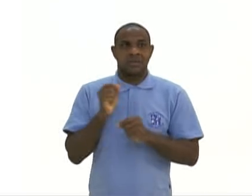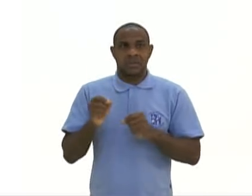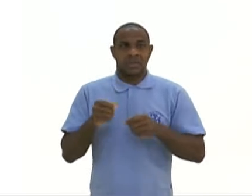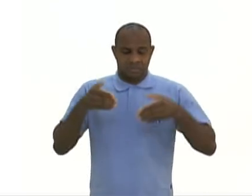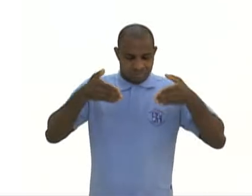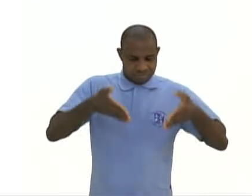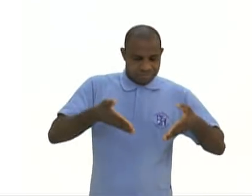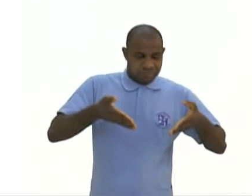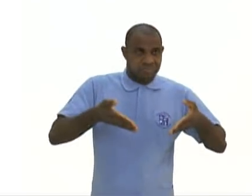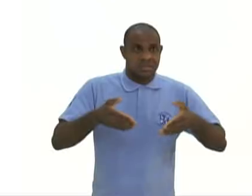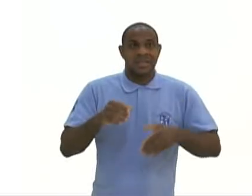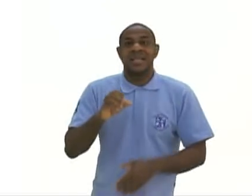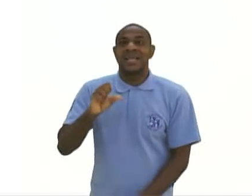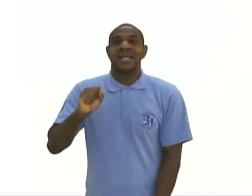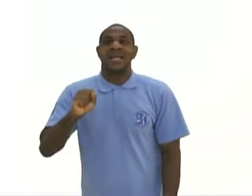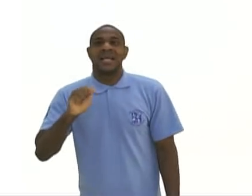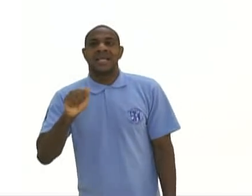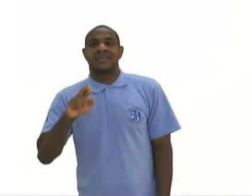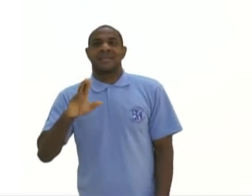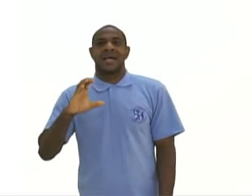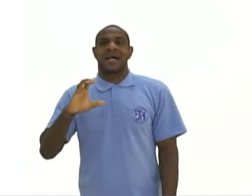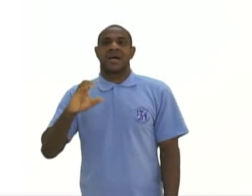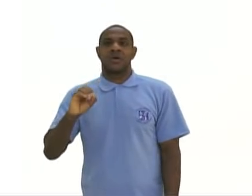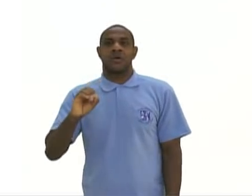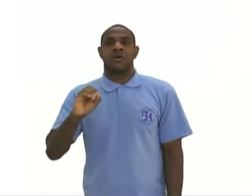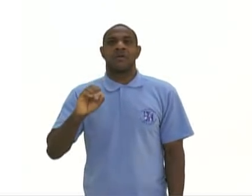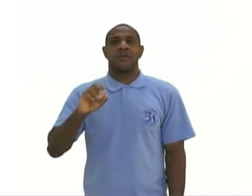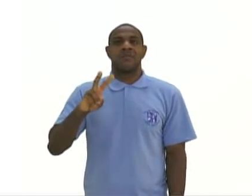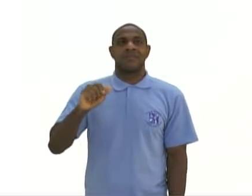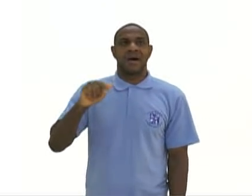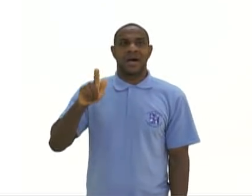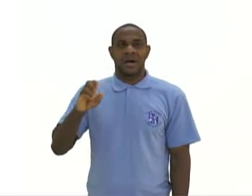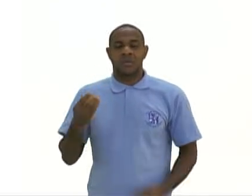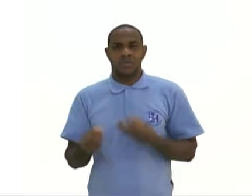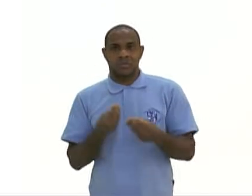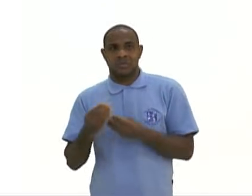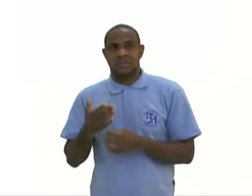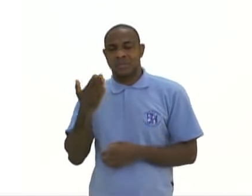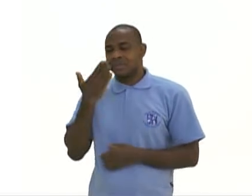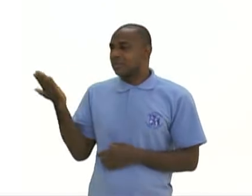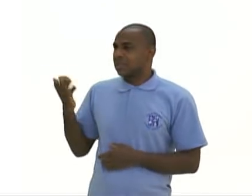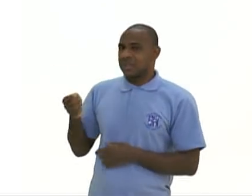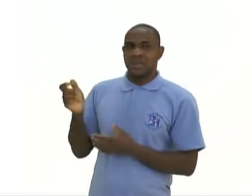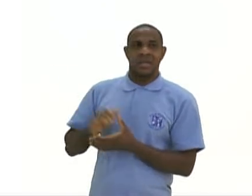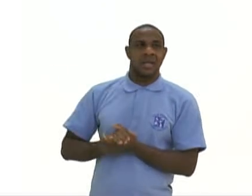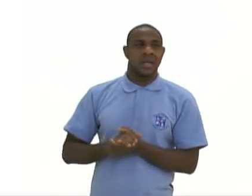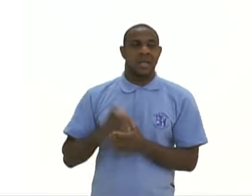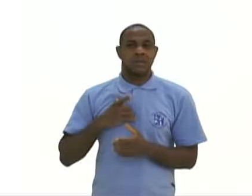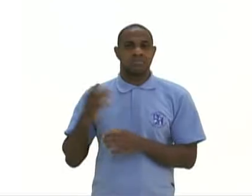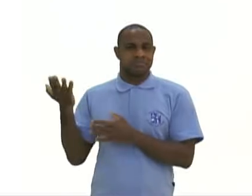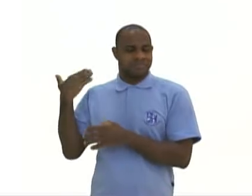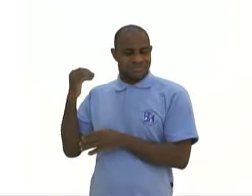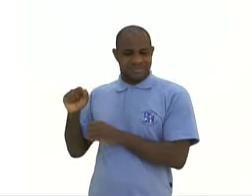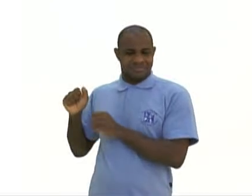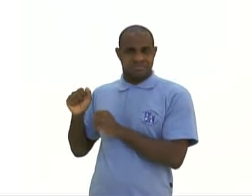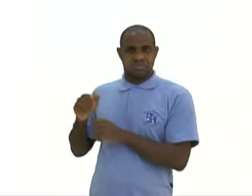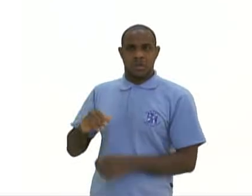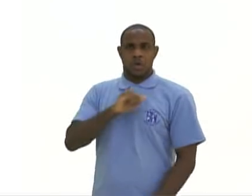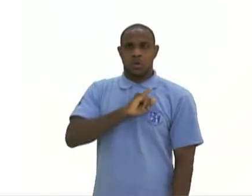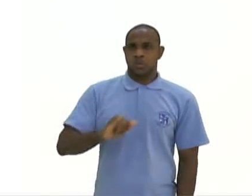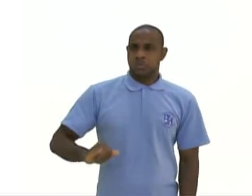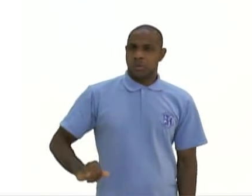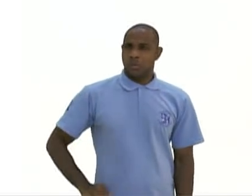encontra no Museu Nacional de Roma, na Itália. O relevo conta a história das batalhas lideradas por general durante as campanhas do imperador